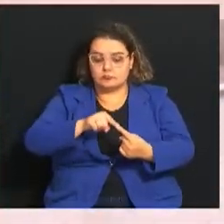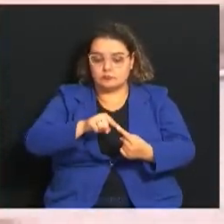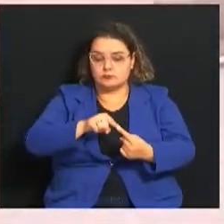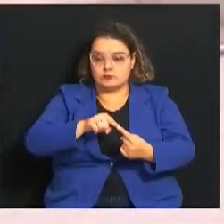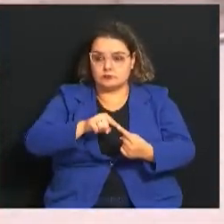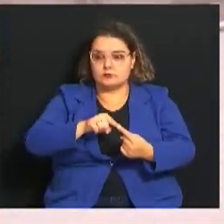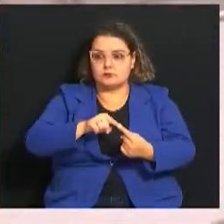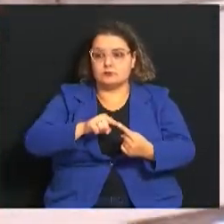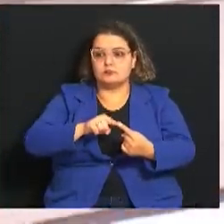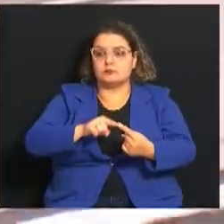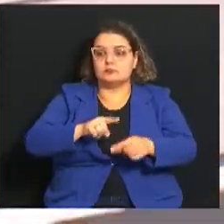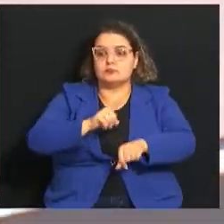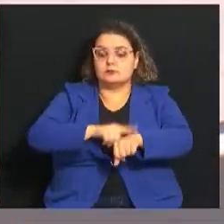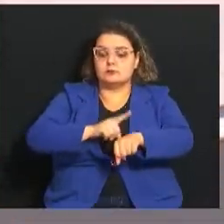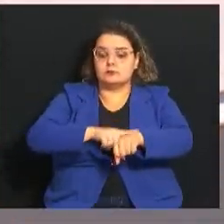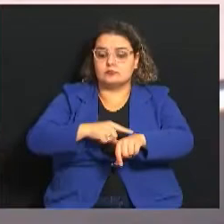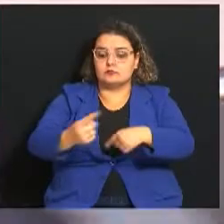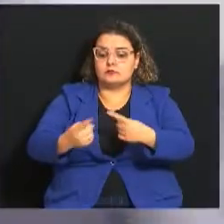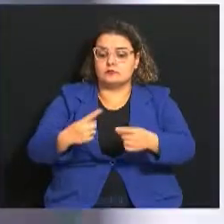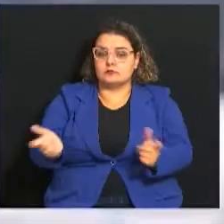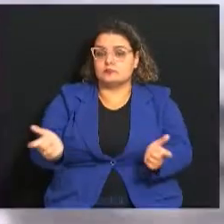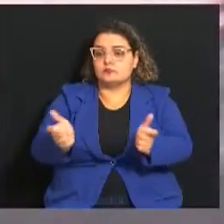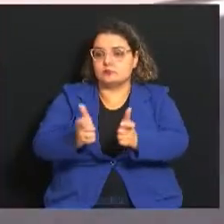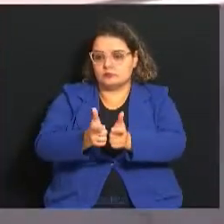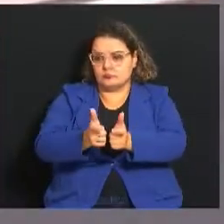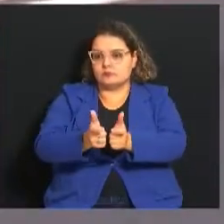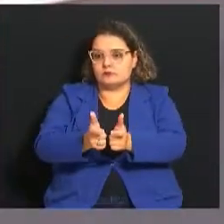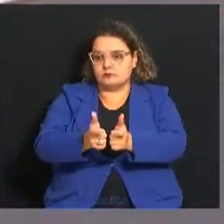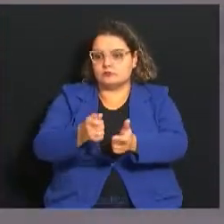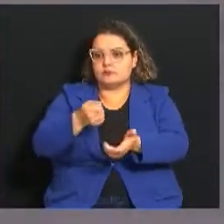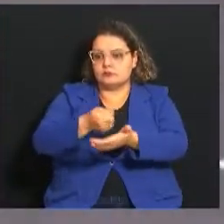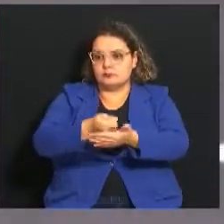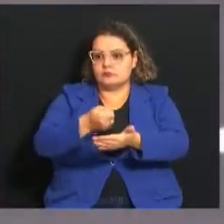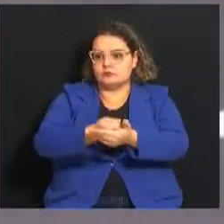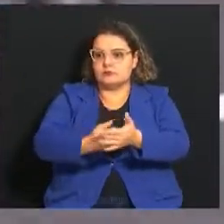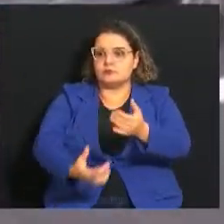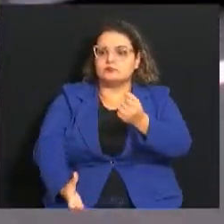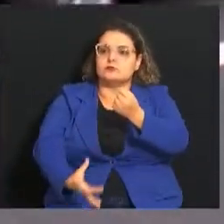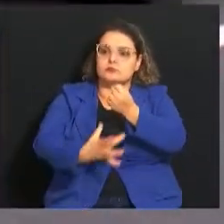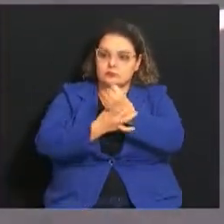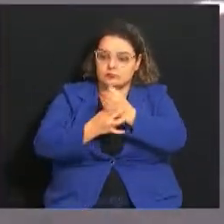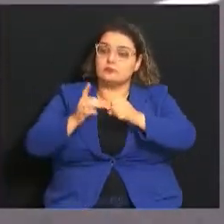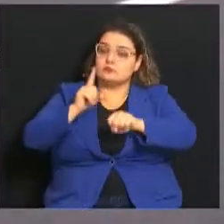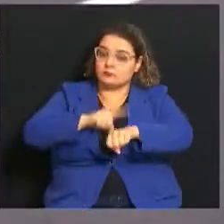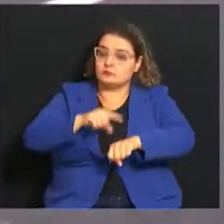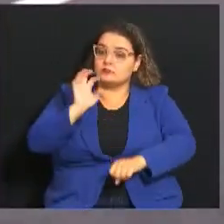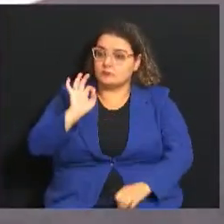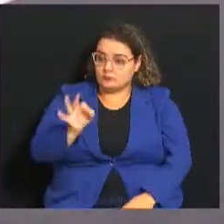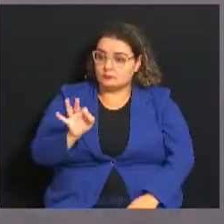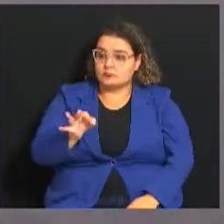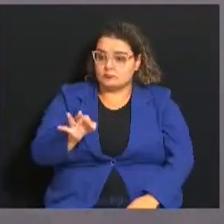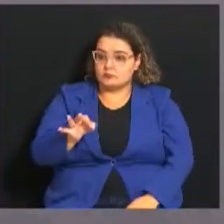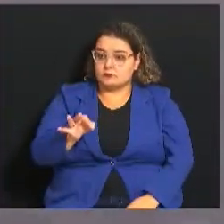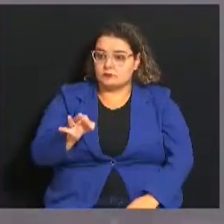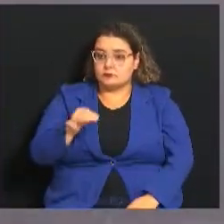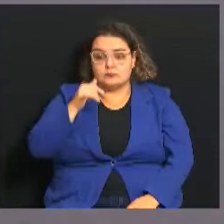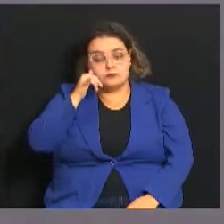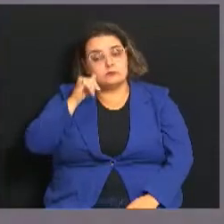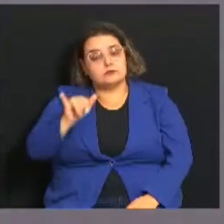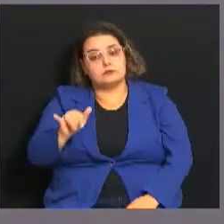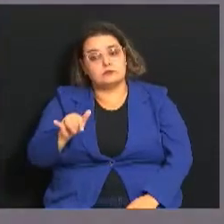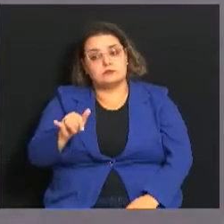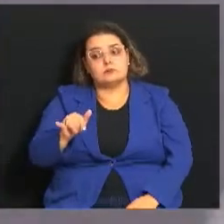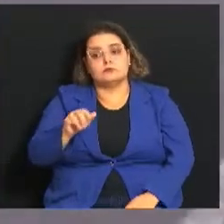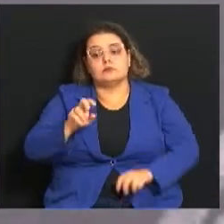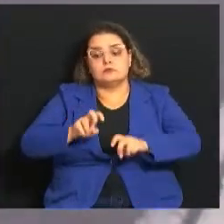de locomoção no trânsito, garantir segurança e pontualidade e, sobretudo, evitar com que esses